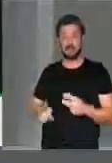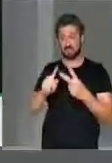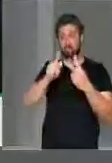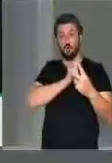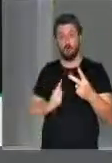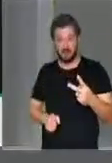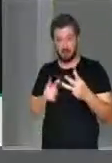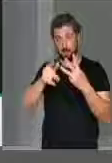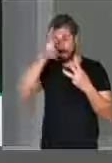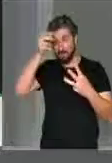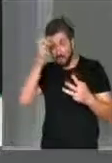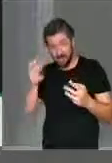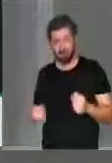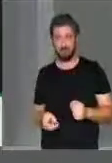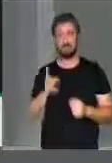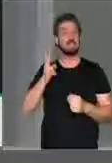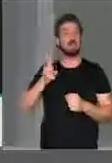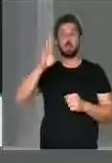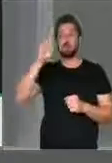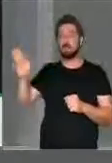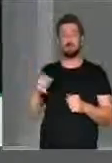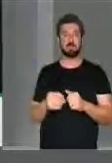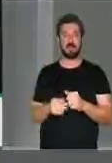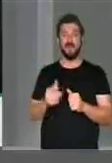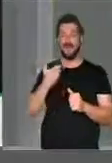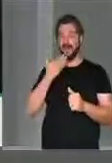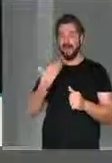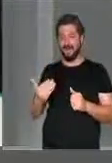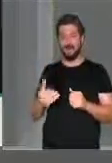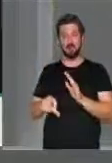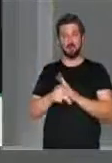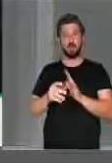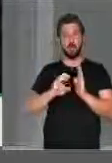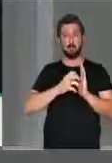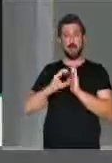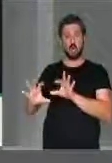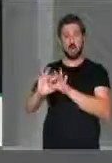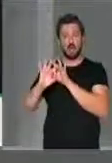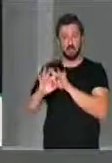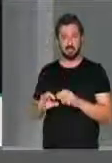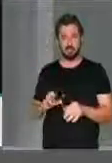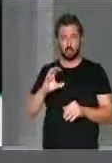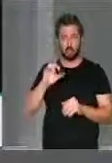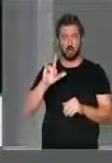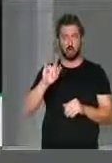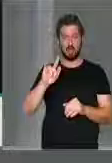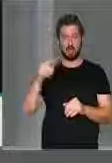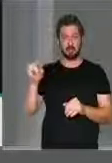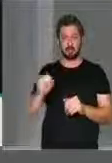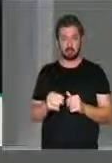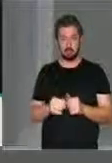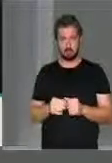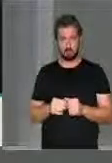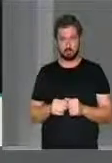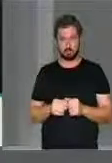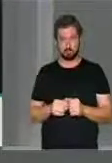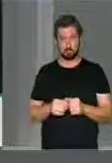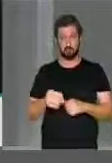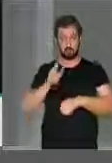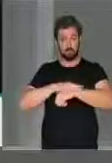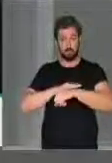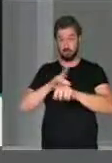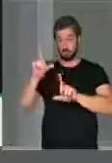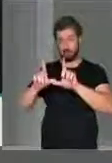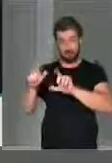a chapa majoritária que sempre foi a grande beneficiária do sistema de coligação, do sistema dos tempos